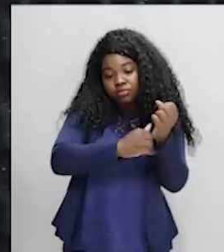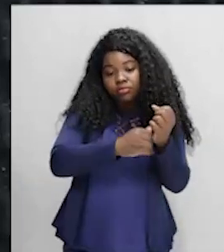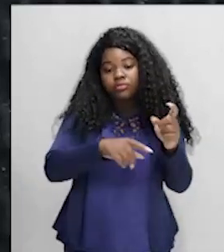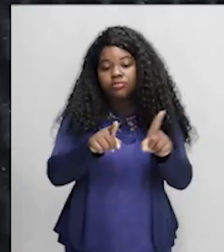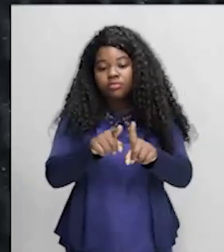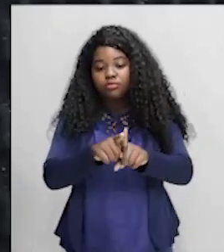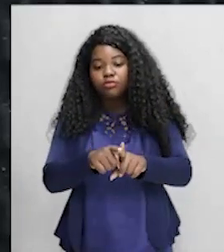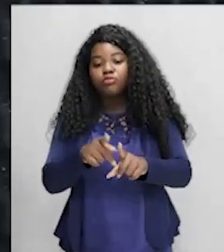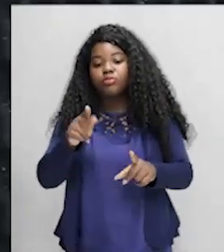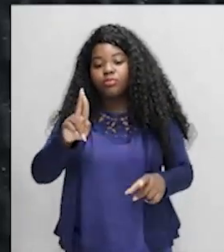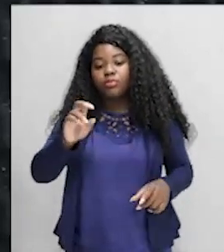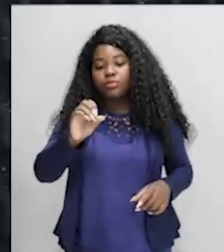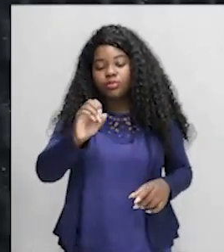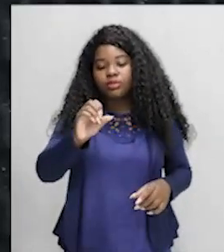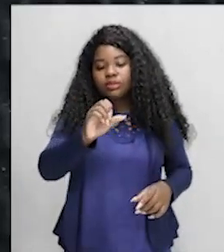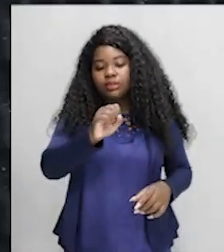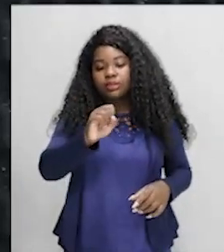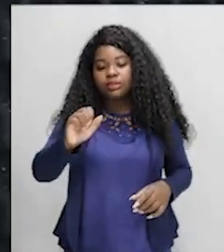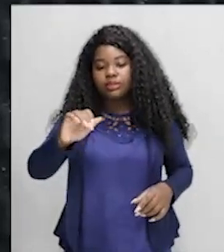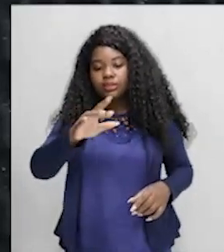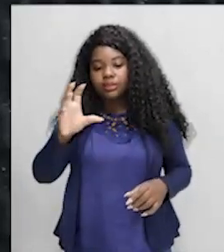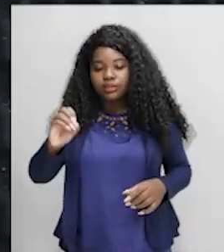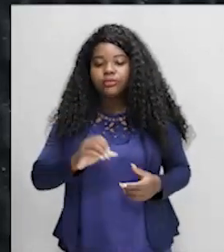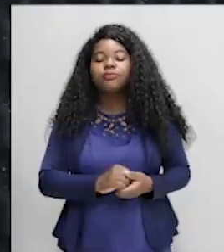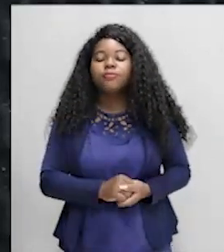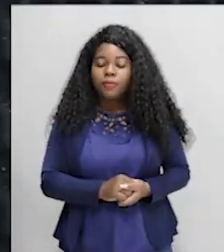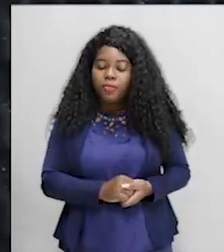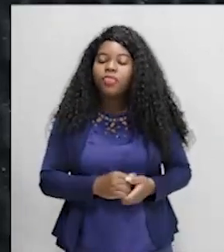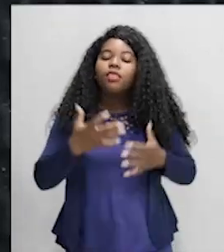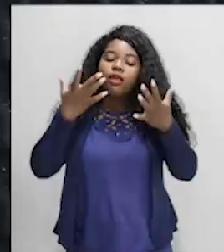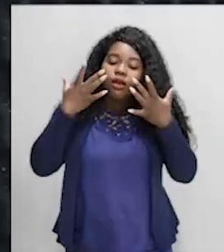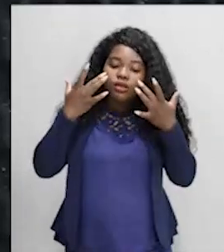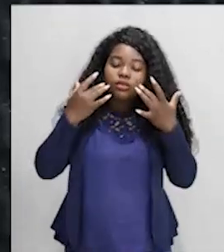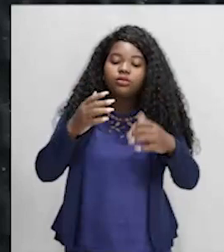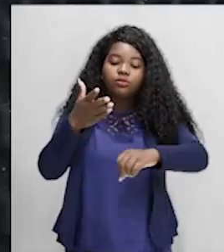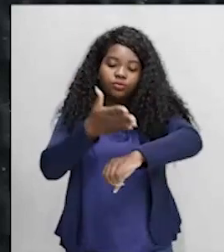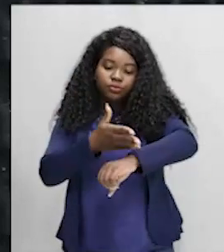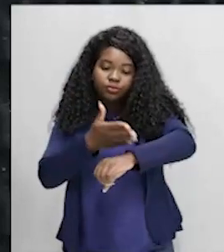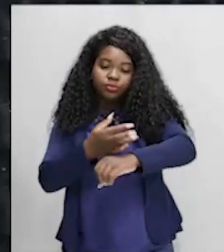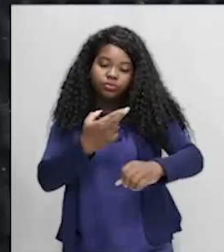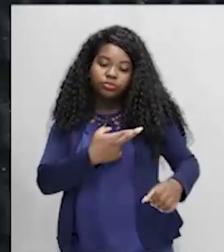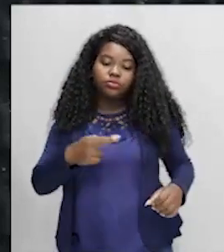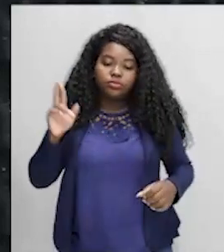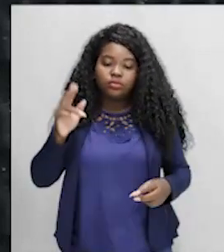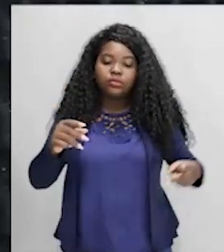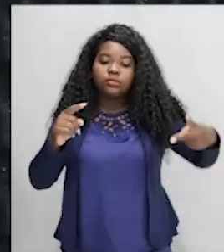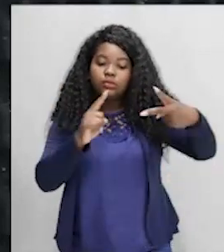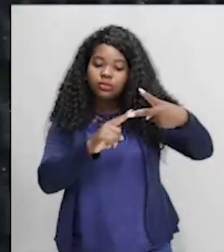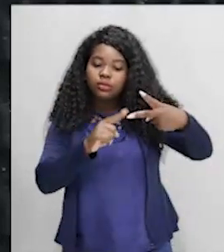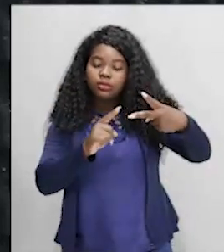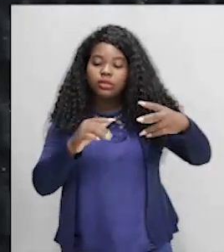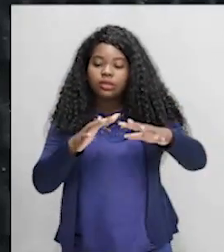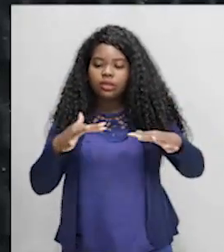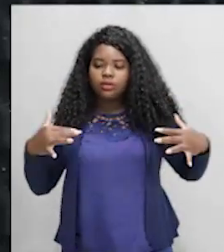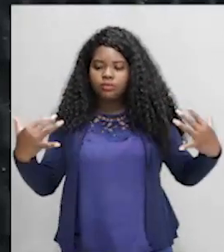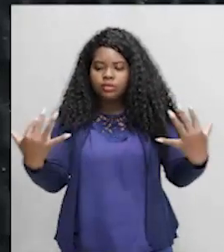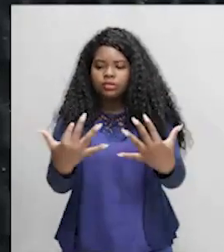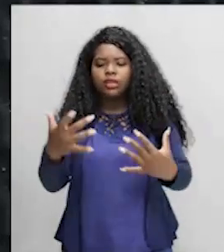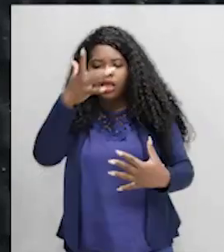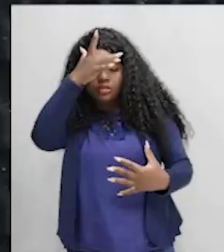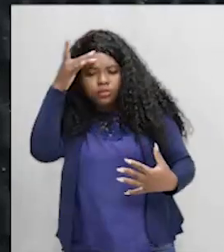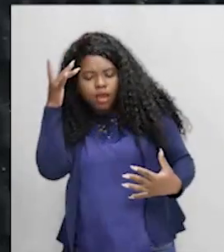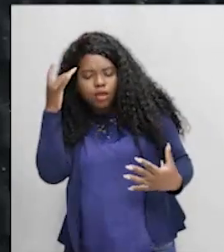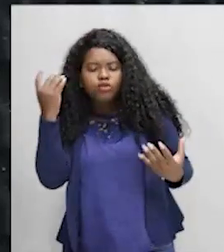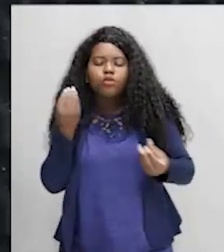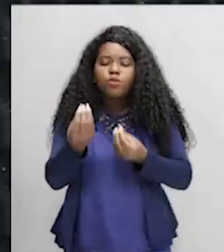ou teatro no meio da rua, chamada de laudes. Esse é o teatro medieval religioso. E a plateia, o público nesse